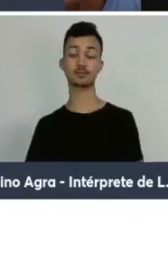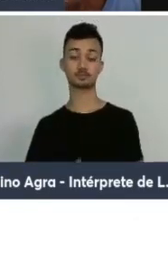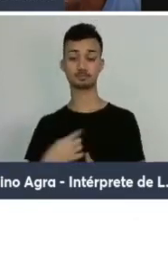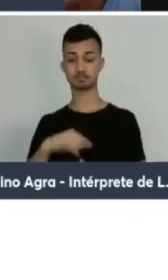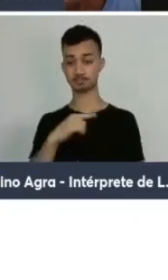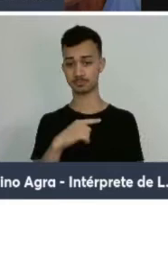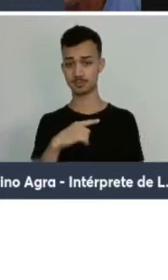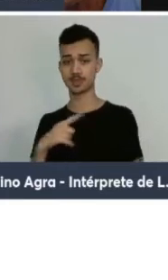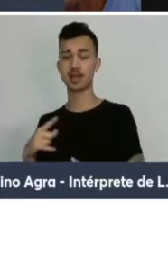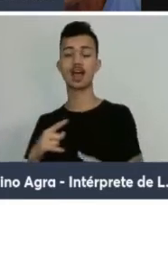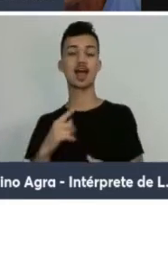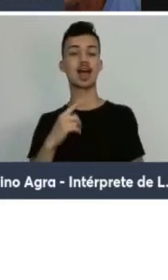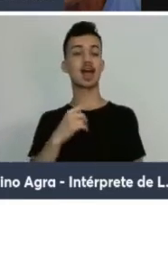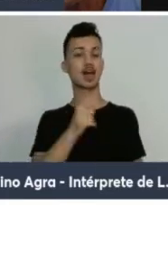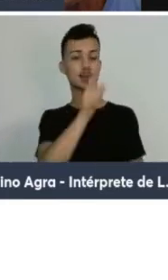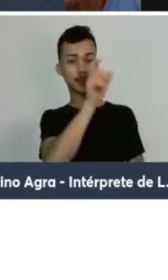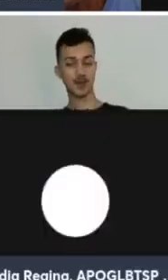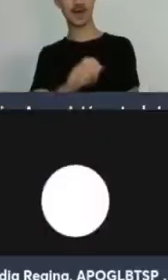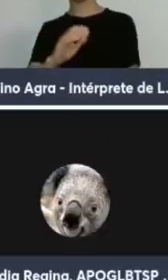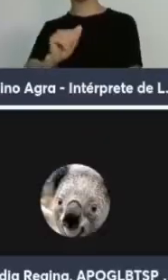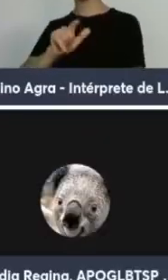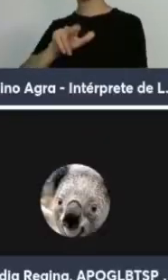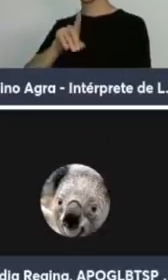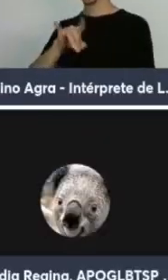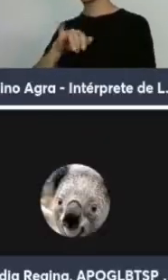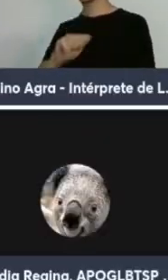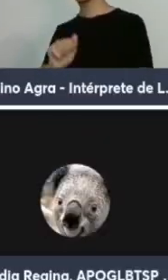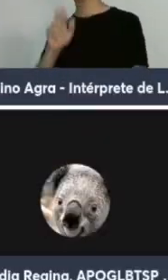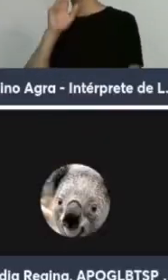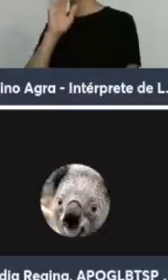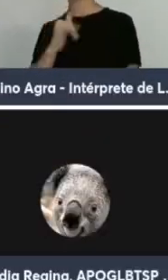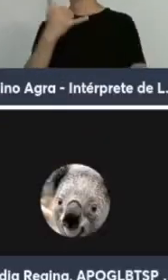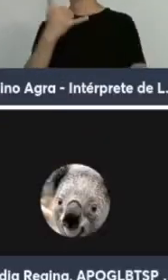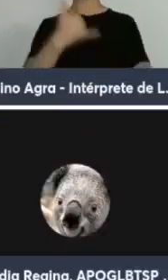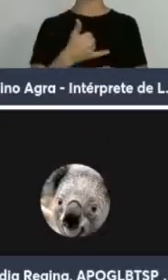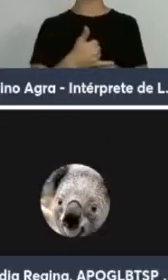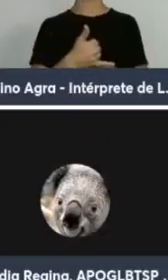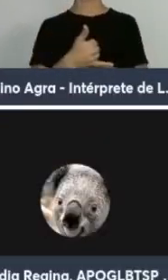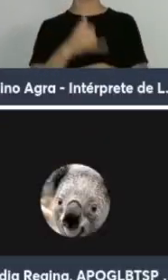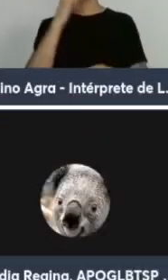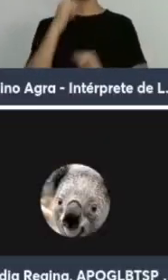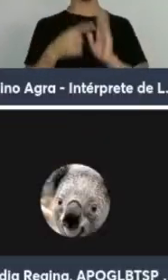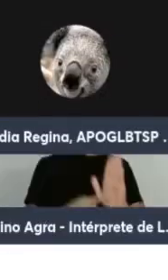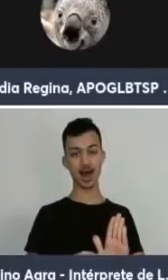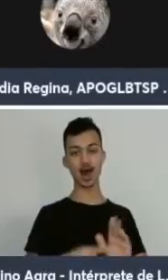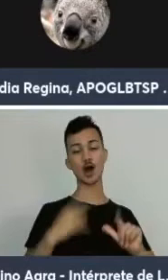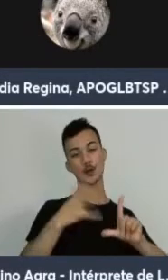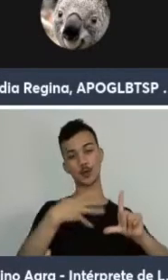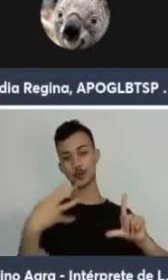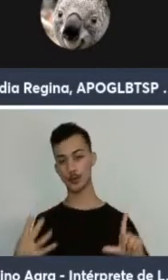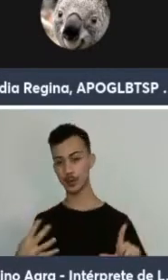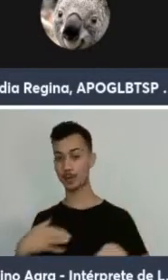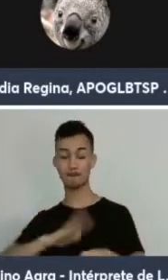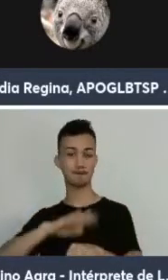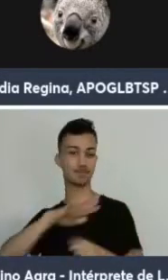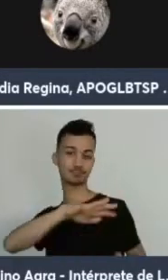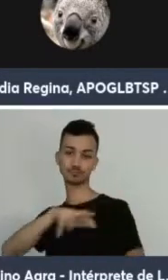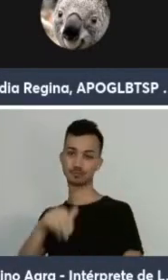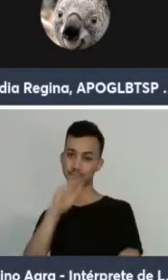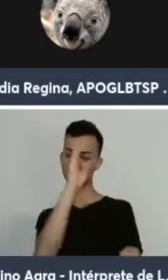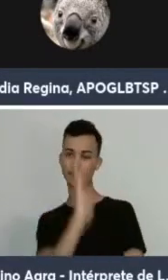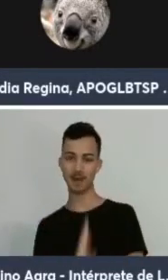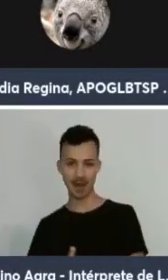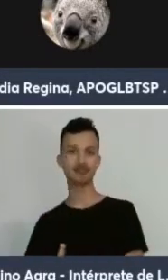Cláudia Regina, que é a presidenta da Associação da Parada do Orgulho LGBT de São Paulo, que realiza a maior parada do orgulho LGBT do mundo